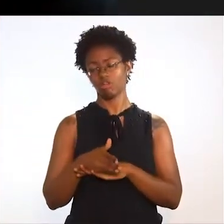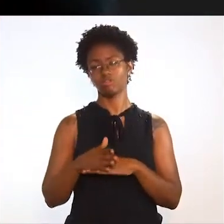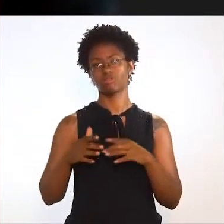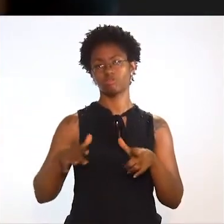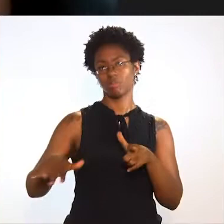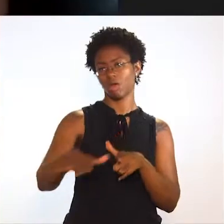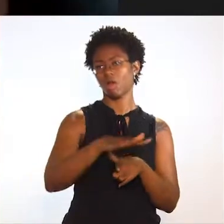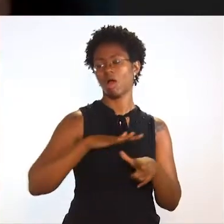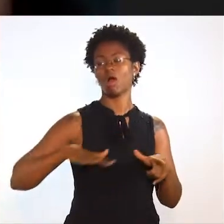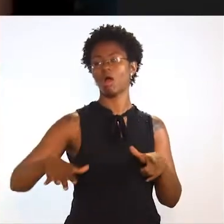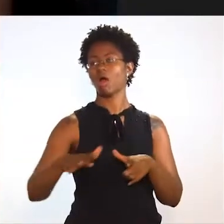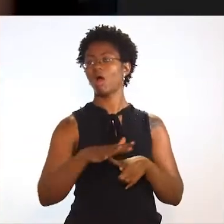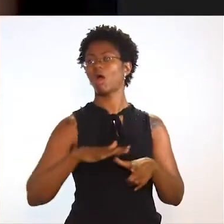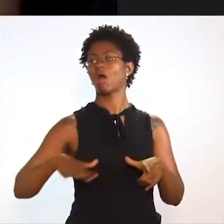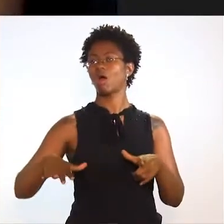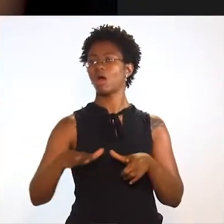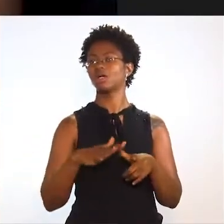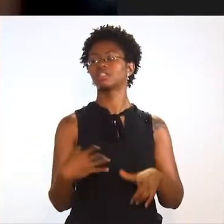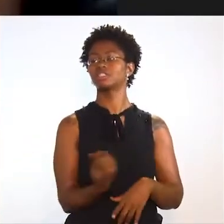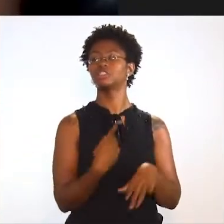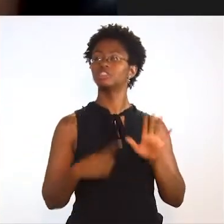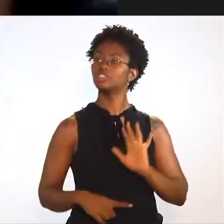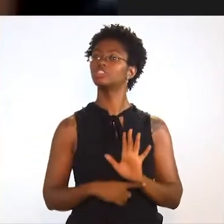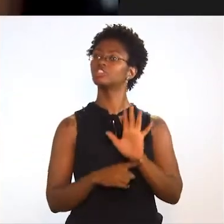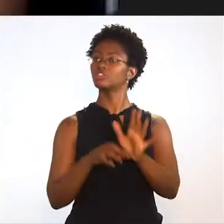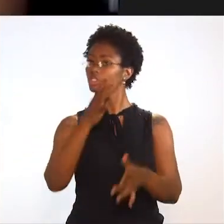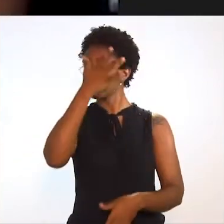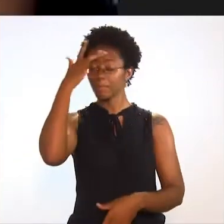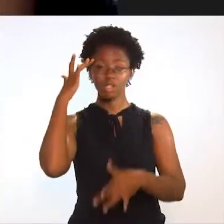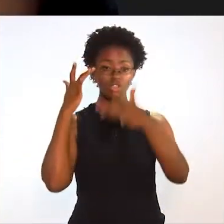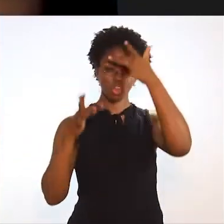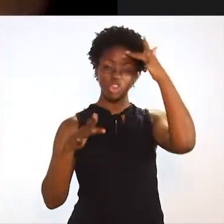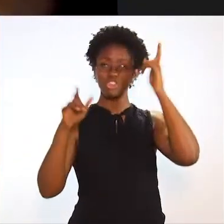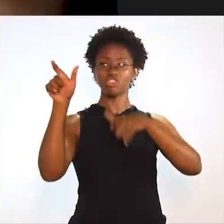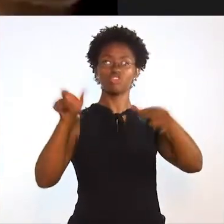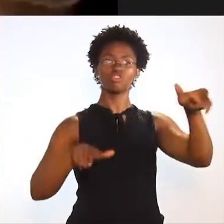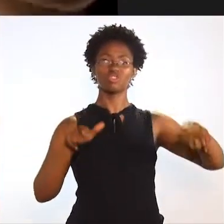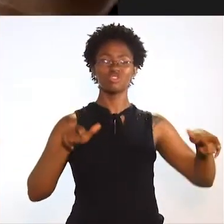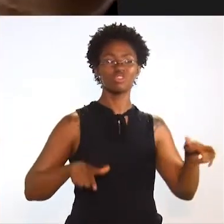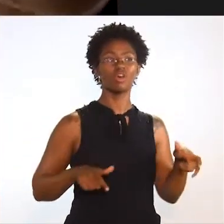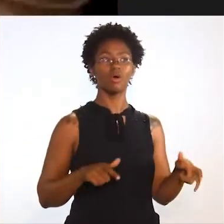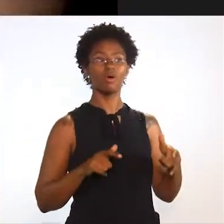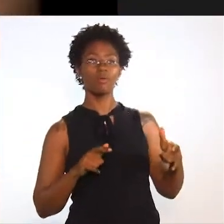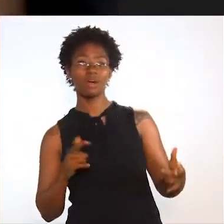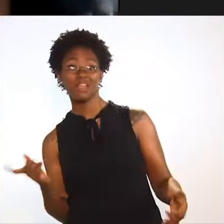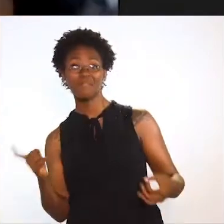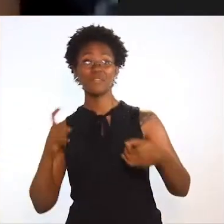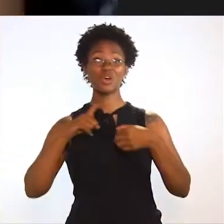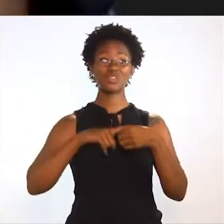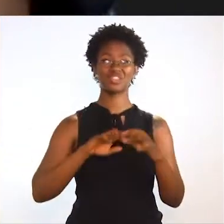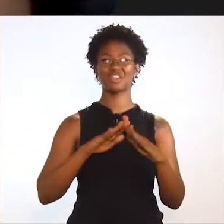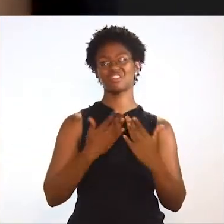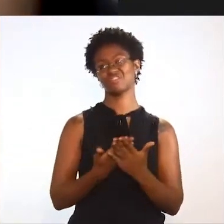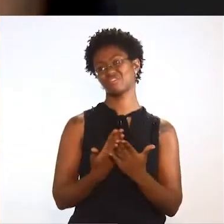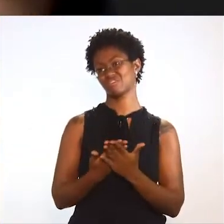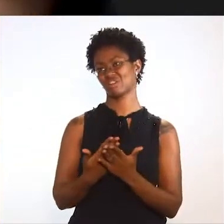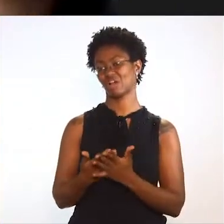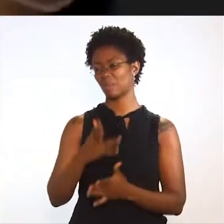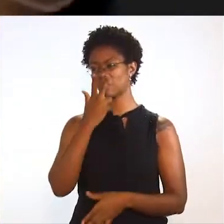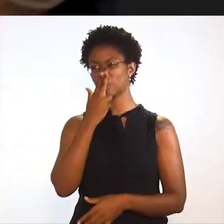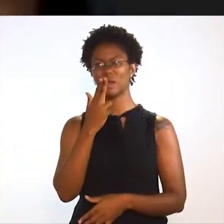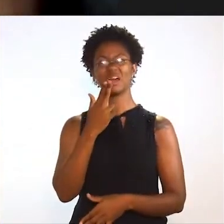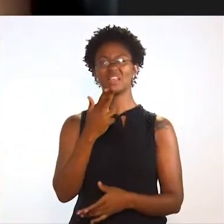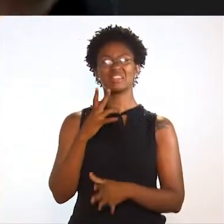de mercado que a gente ajuda as pessoas a fazerem as pazes com a escola que